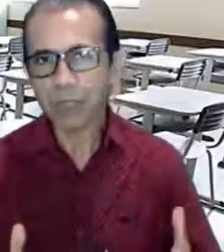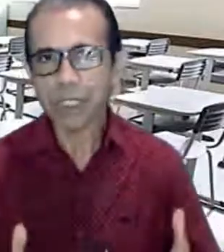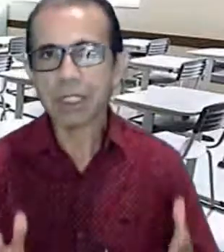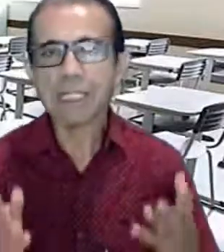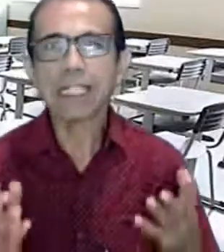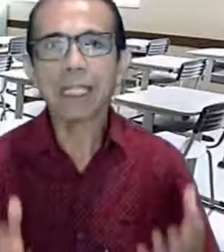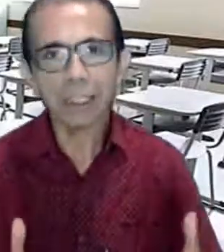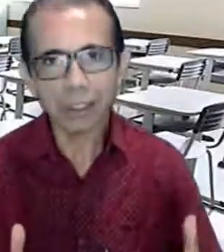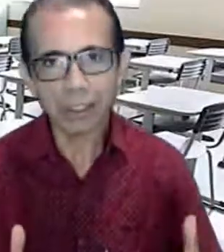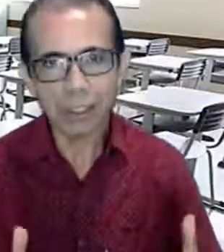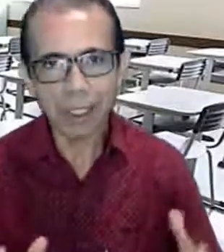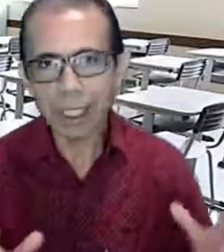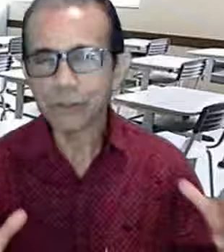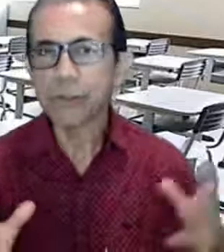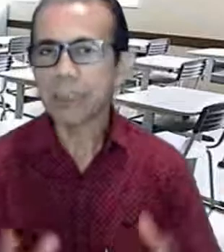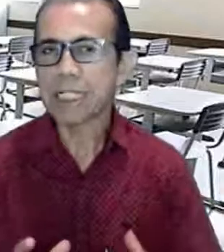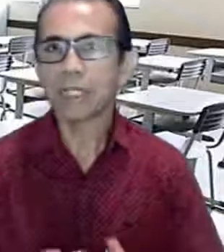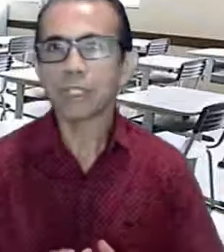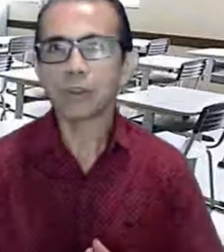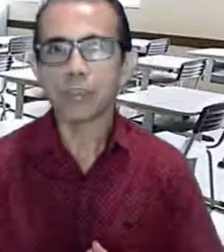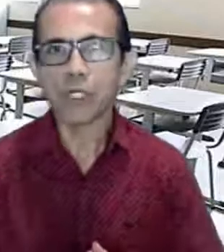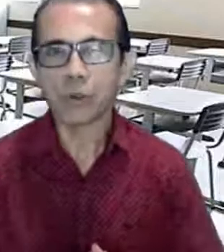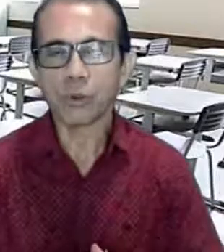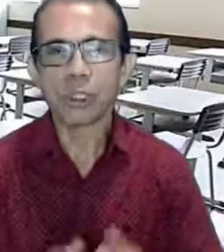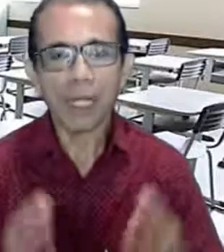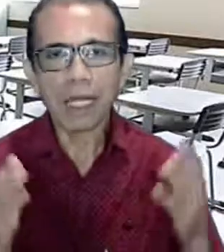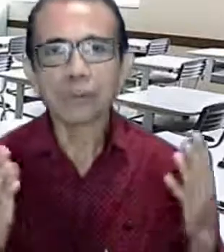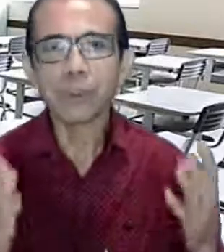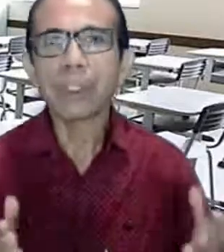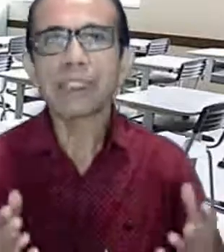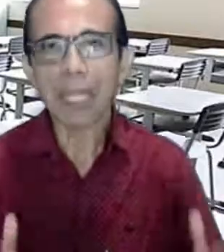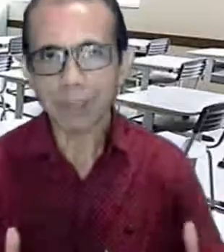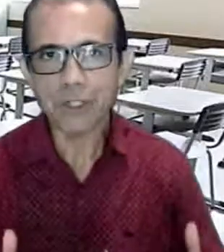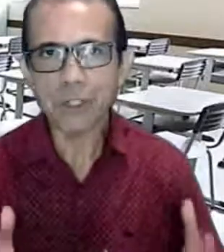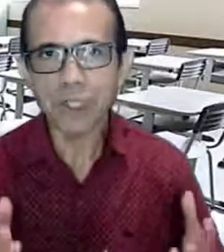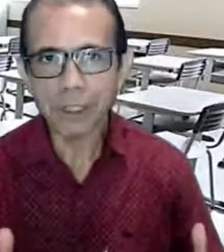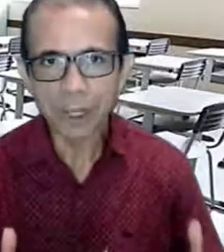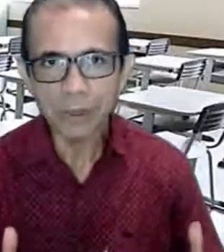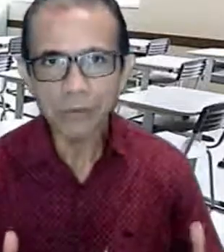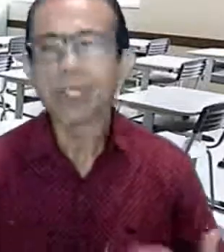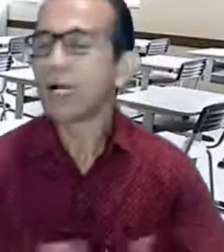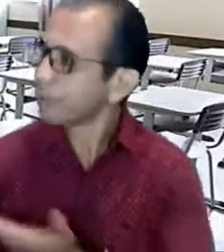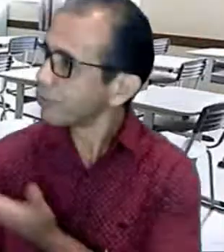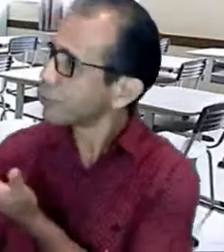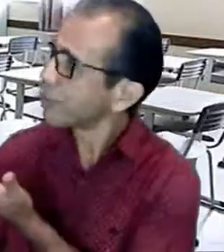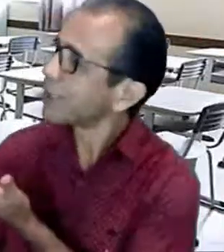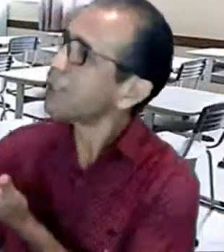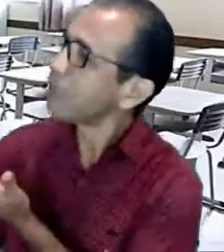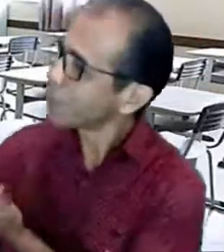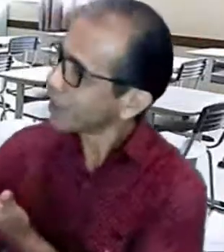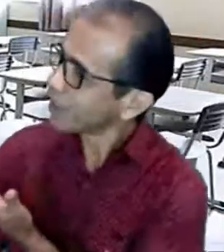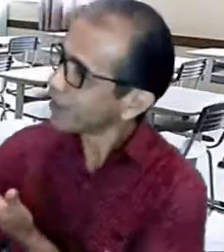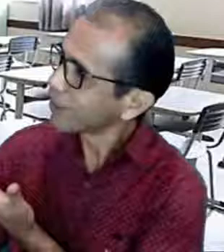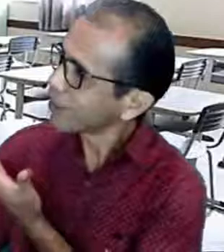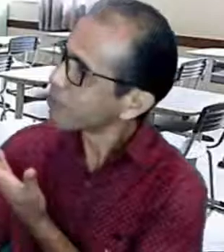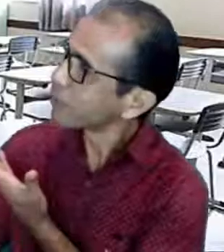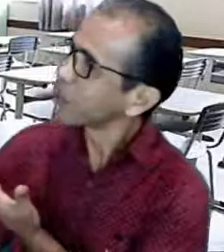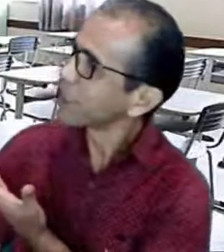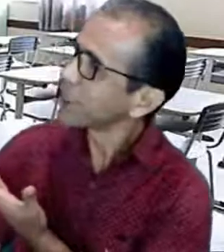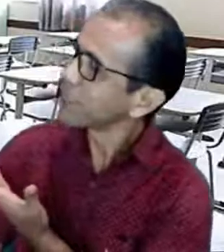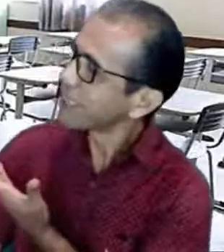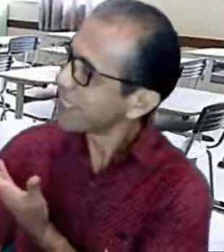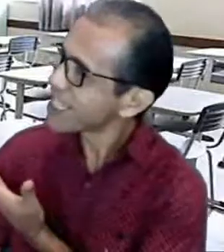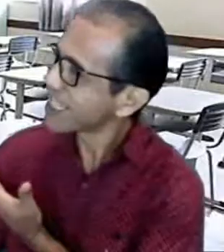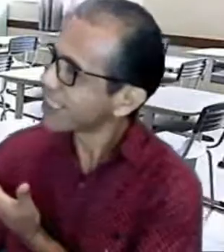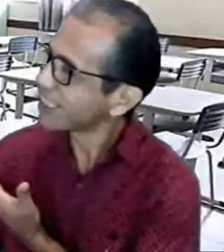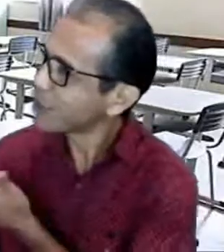para você cidadania. Essa é uma parceria juntamente com a sua intérprete de Libras, a professora Fabiana. Ok,